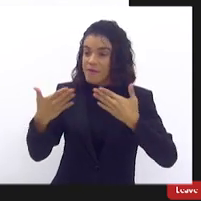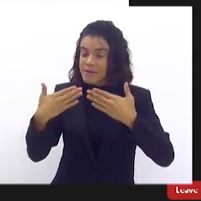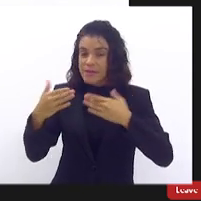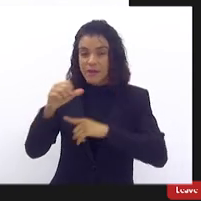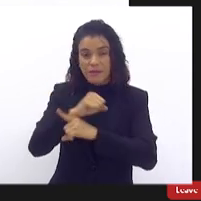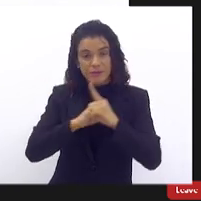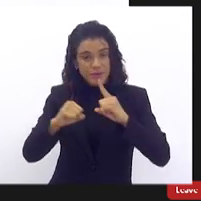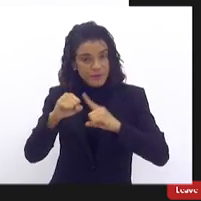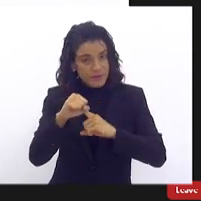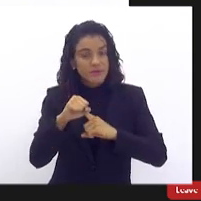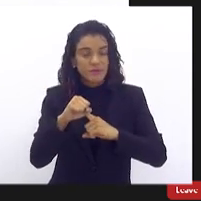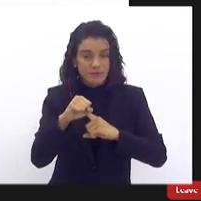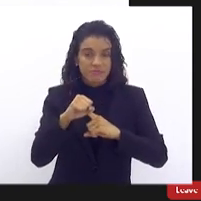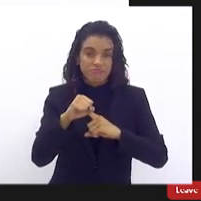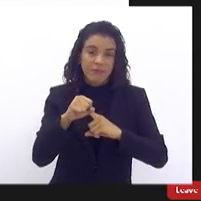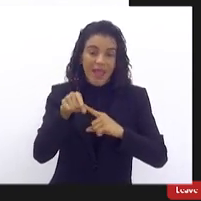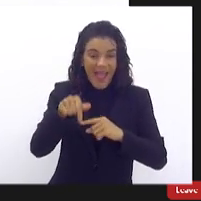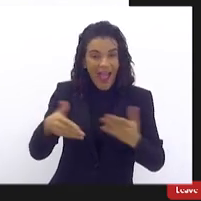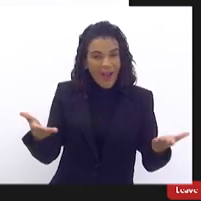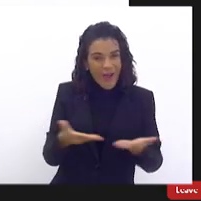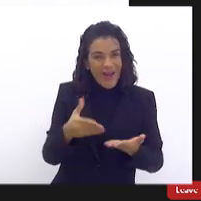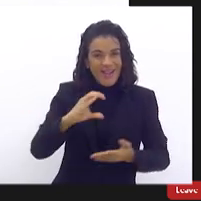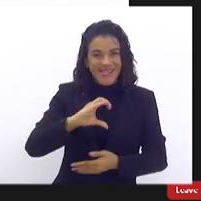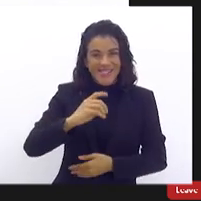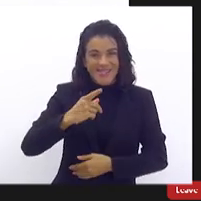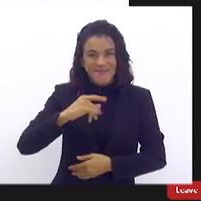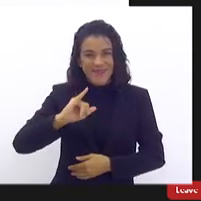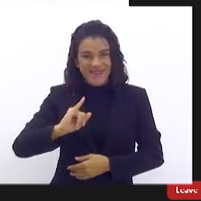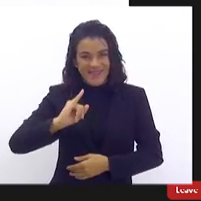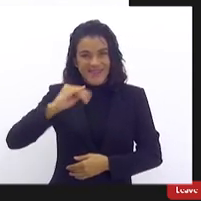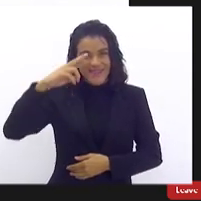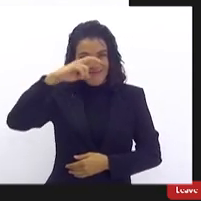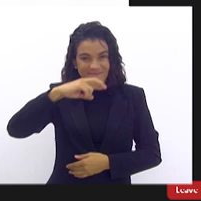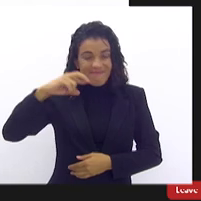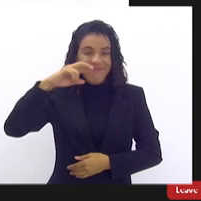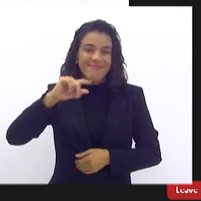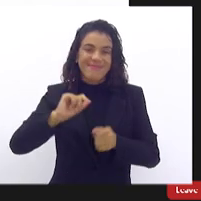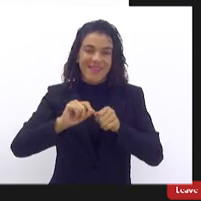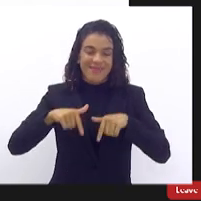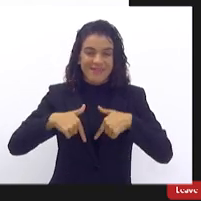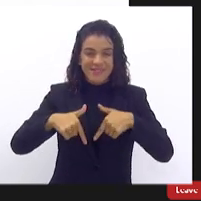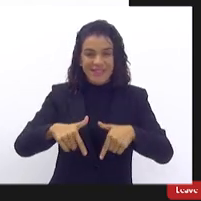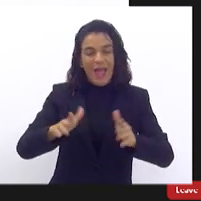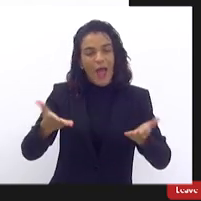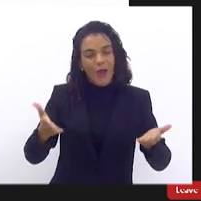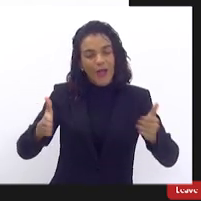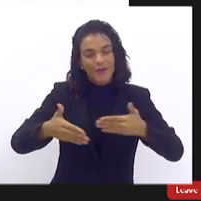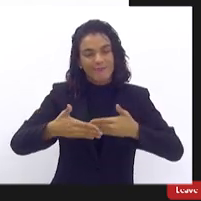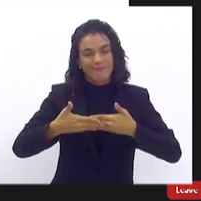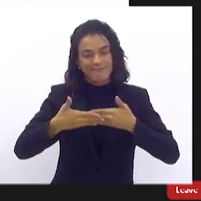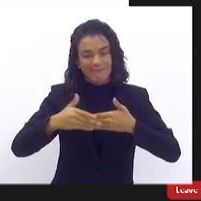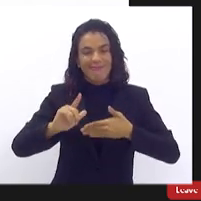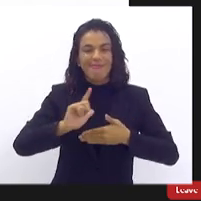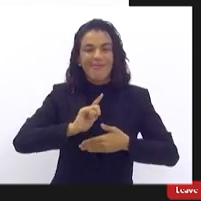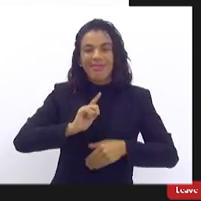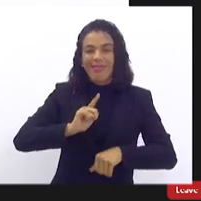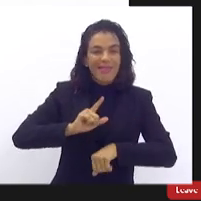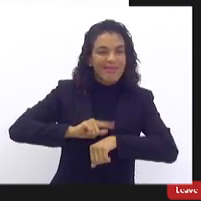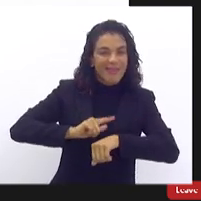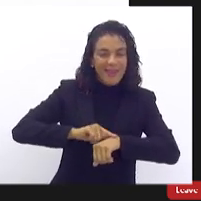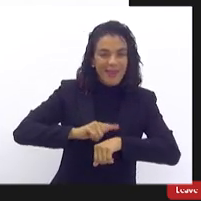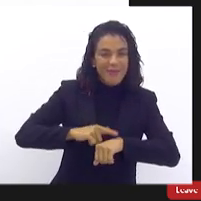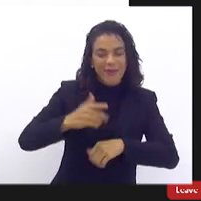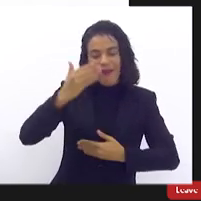que é o que essa CPI está fazendo. Então, eu paro por aqui para a gente poder ter tempo para